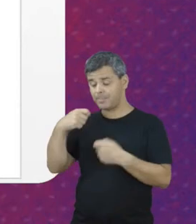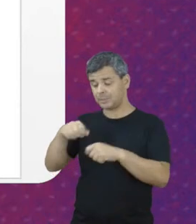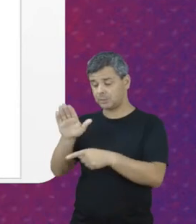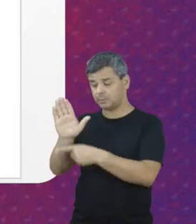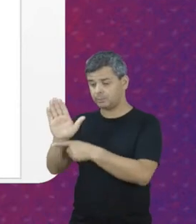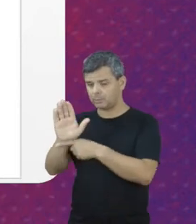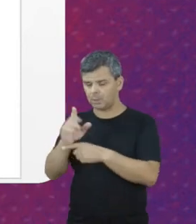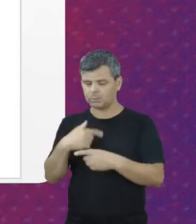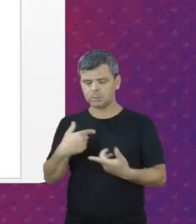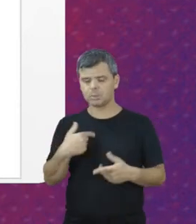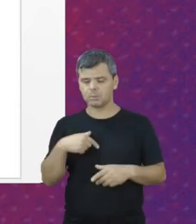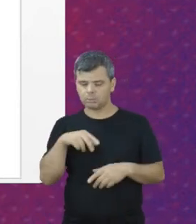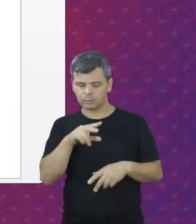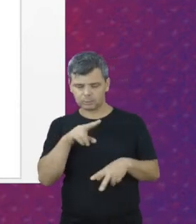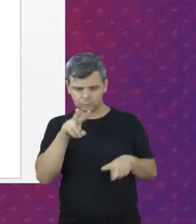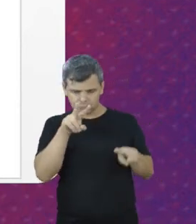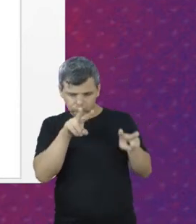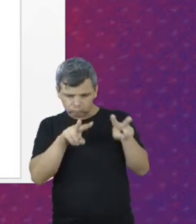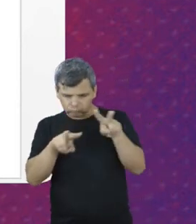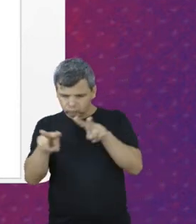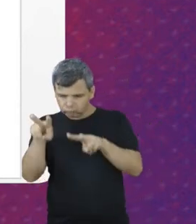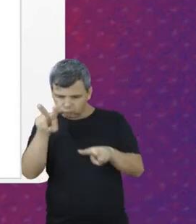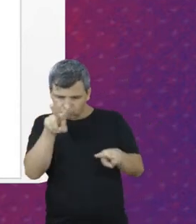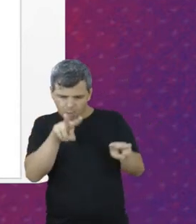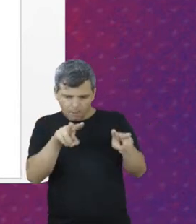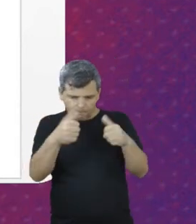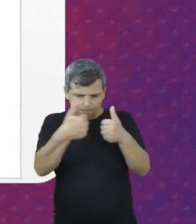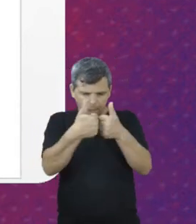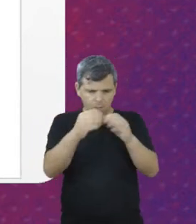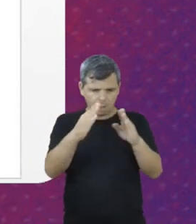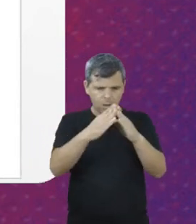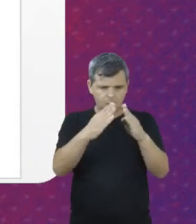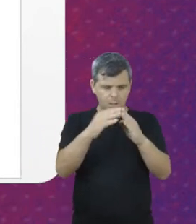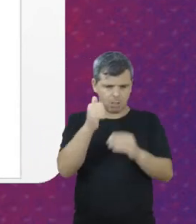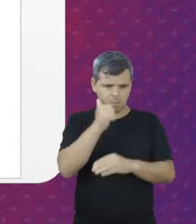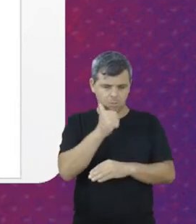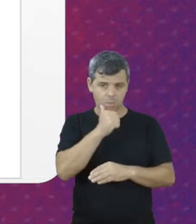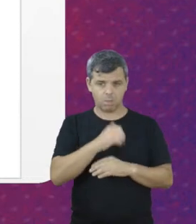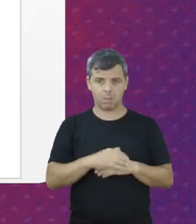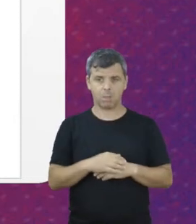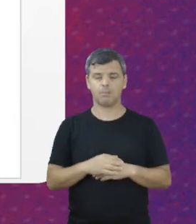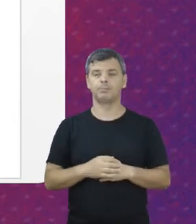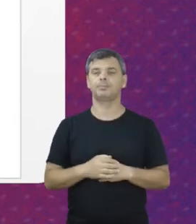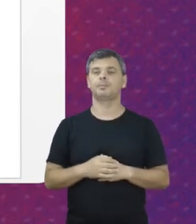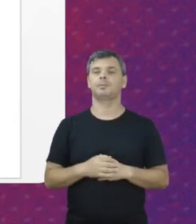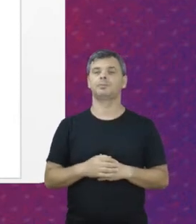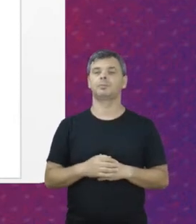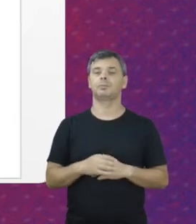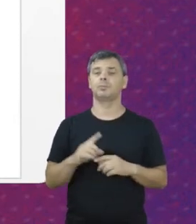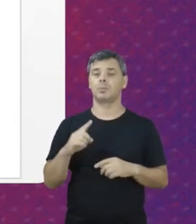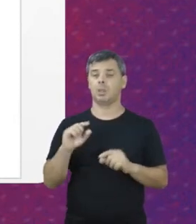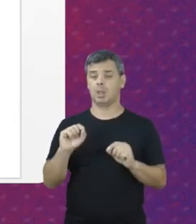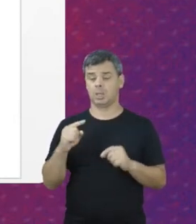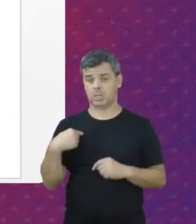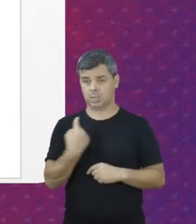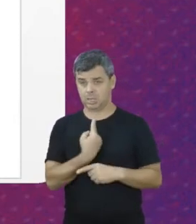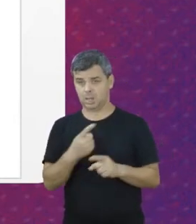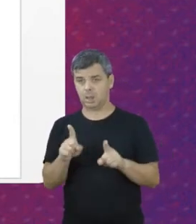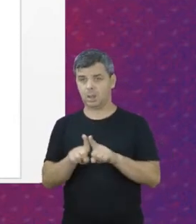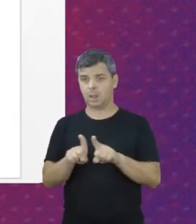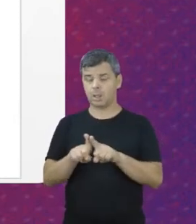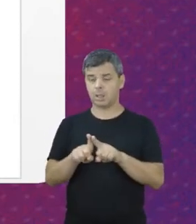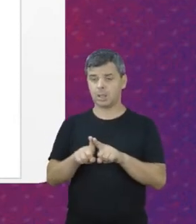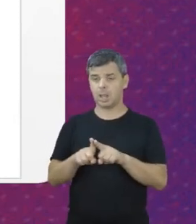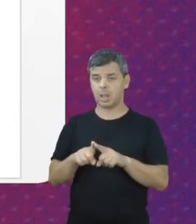fazer rondas, né? Nas proximidades da casa da mulher, daquela mulher. Aqui a gente também tem